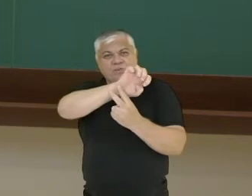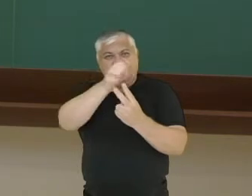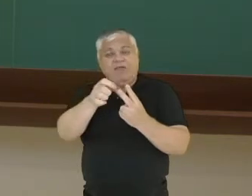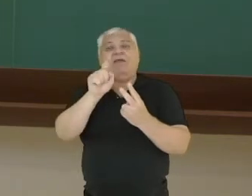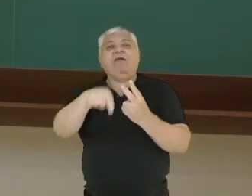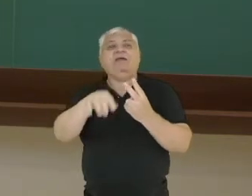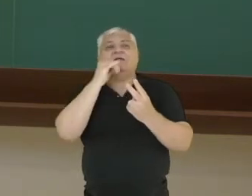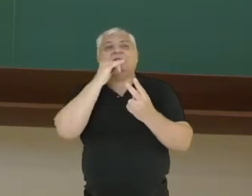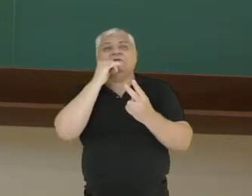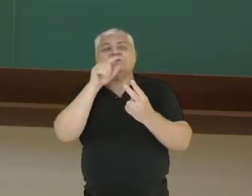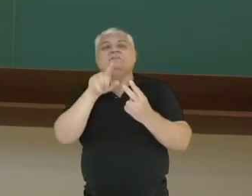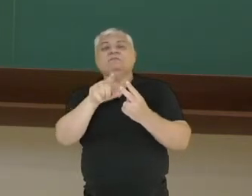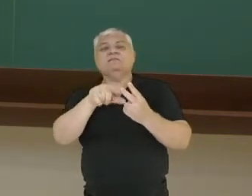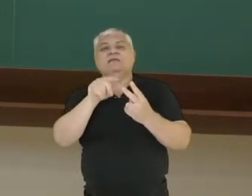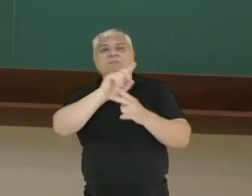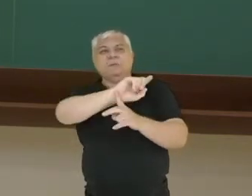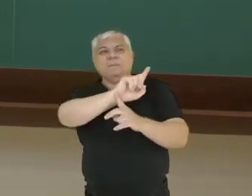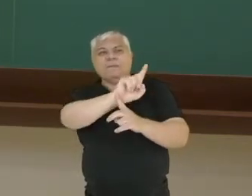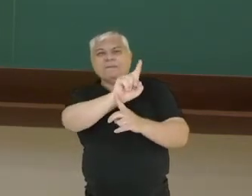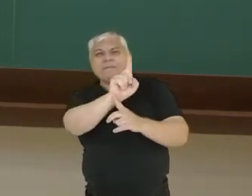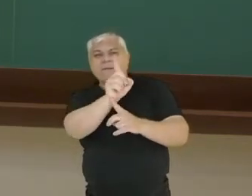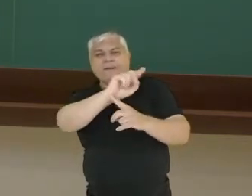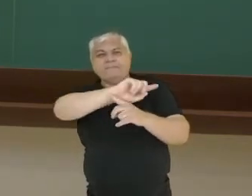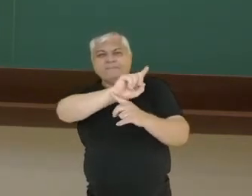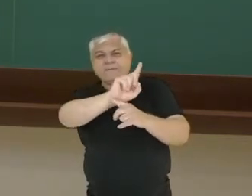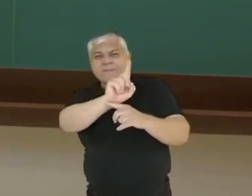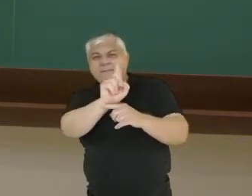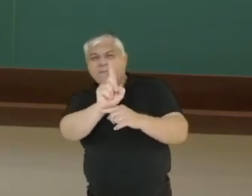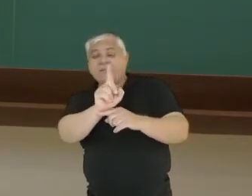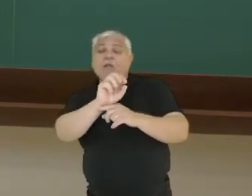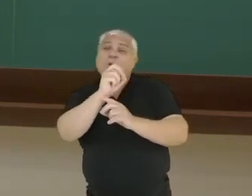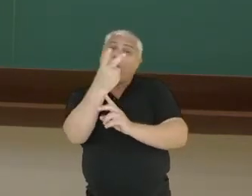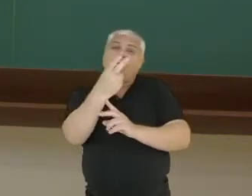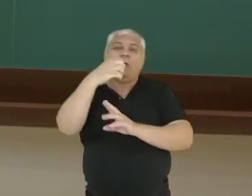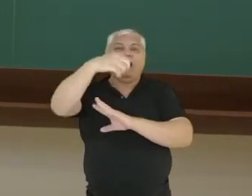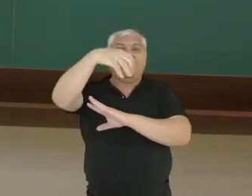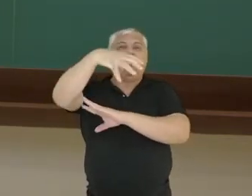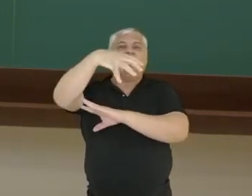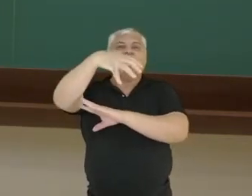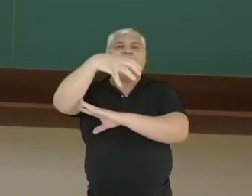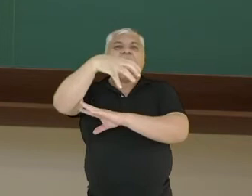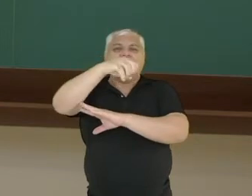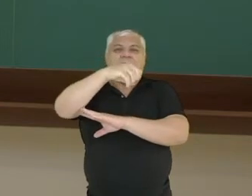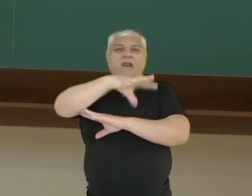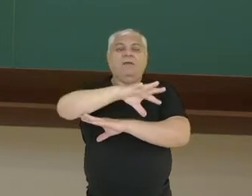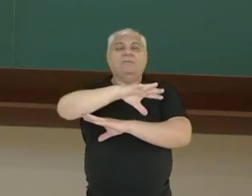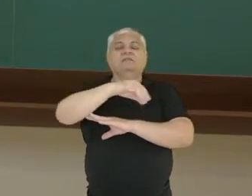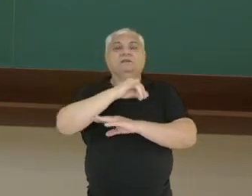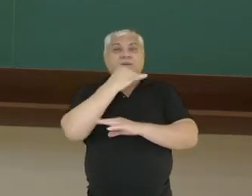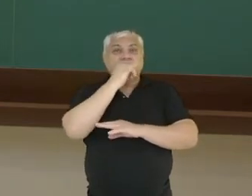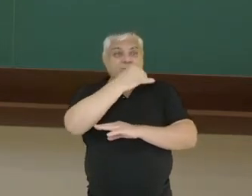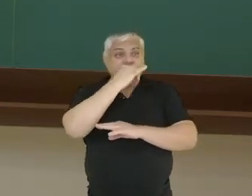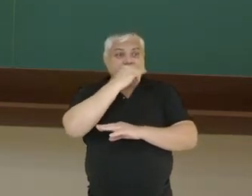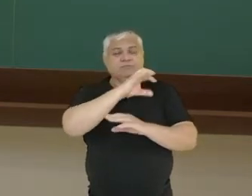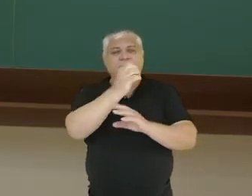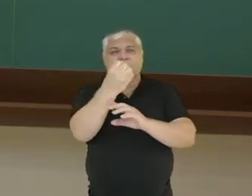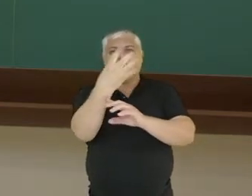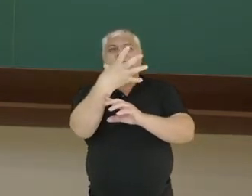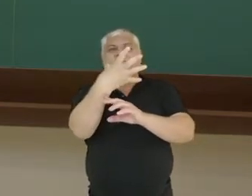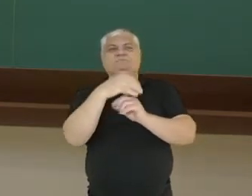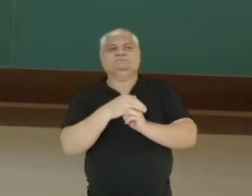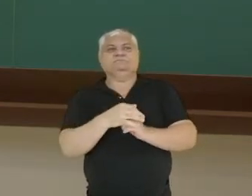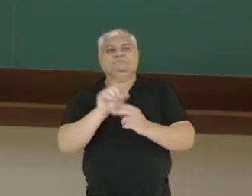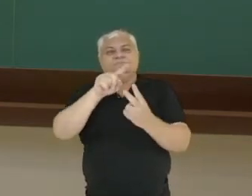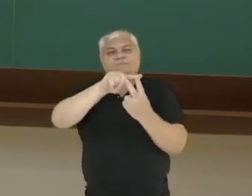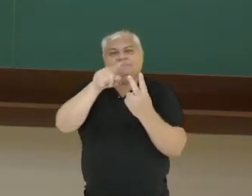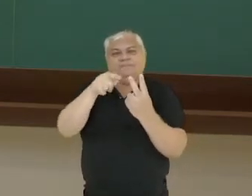em cima eu tenho um voltímetro, mas poderia ter uma lâmpada que ficaria acesa quando a pilha estivesse funcionando. E as duas